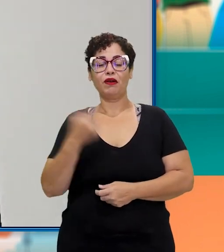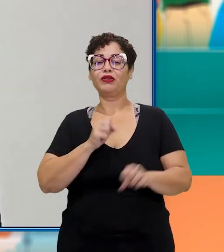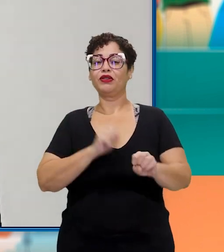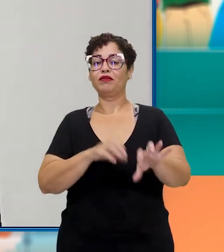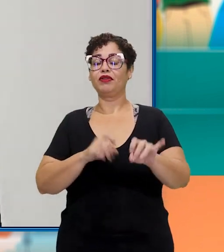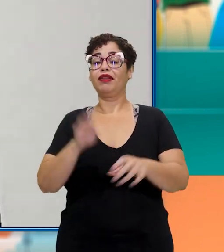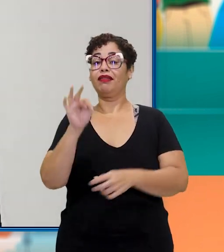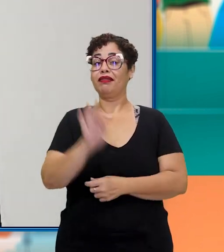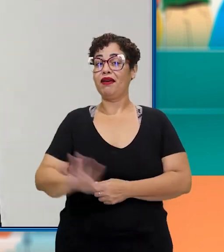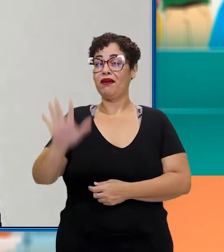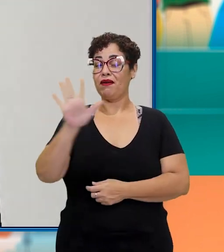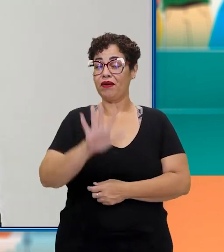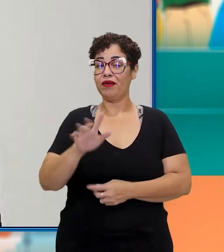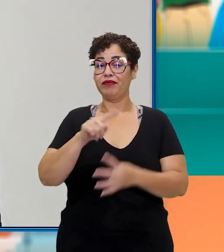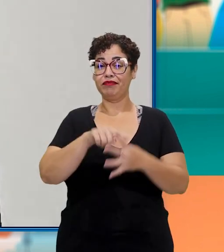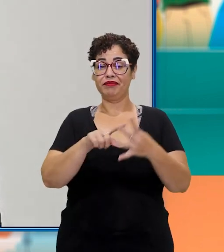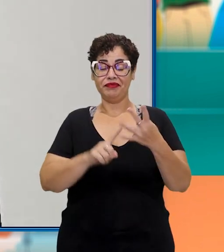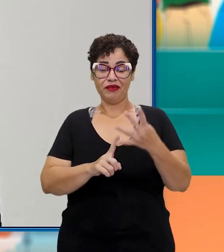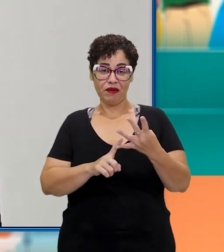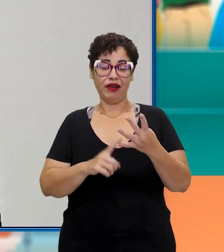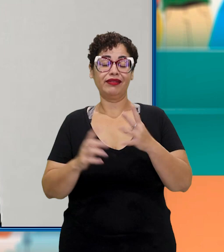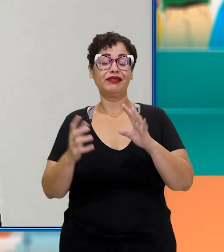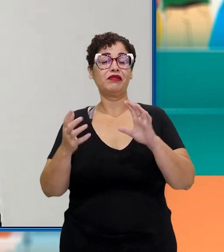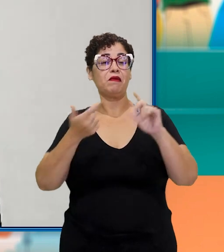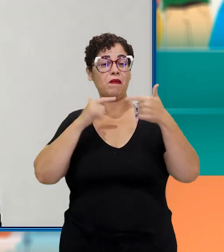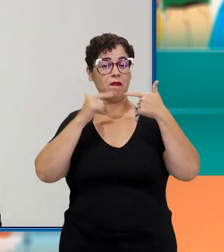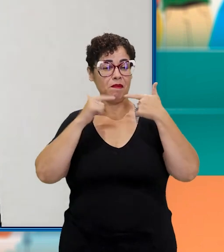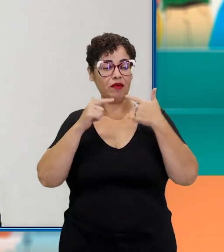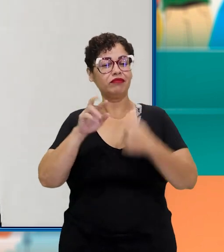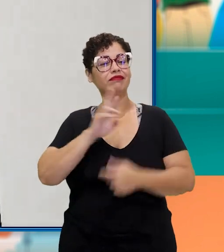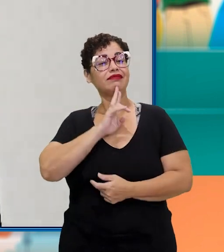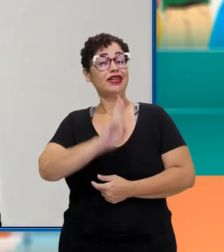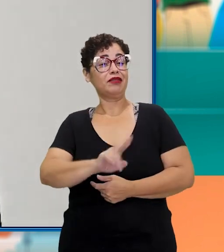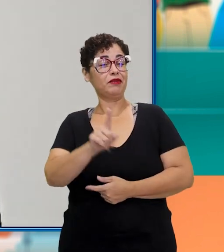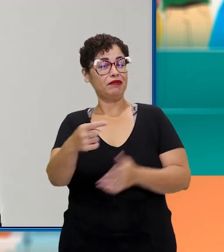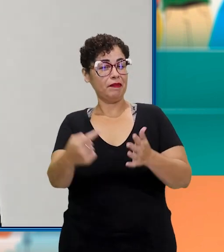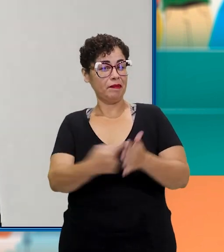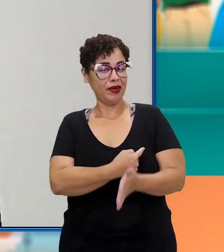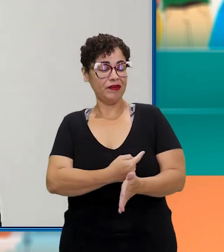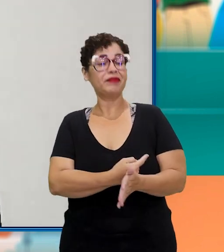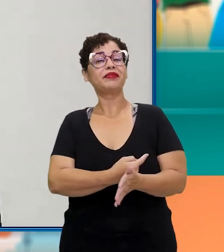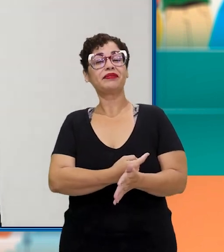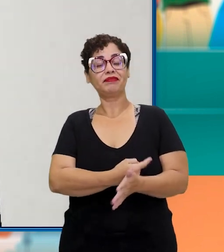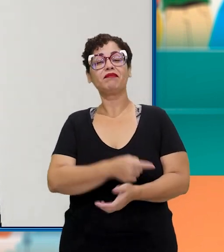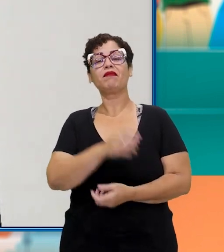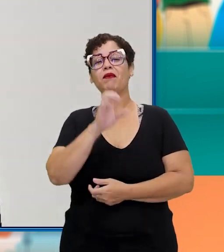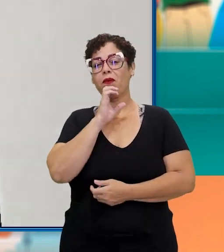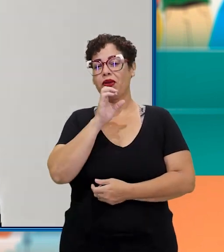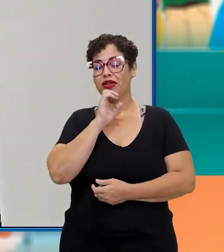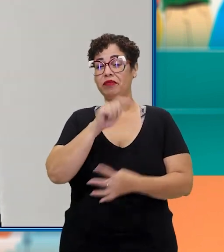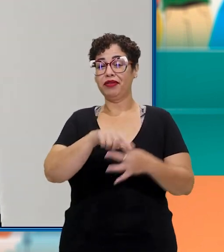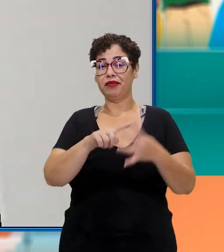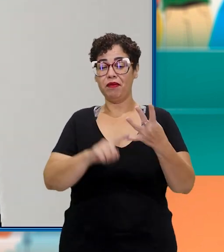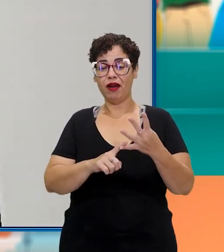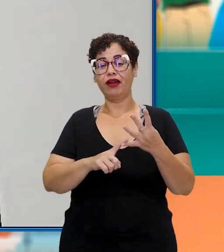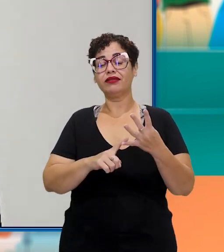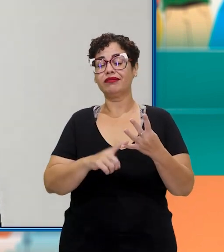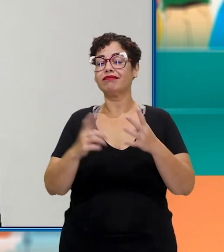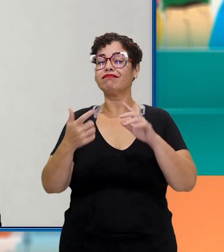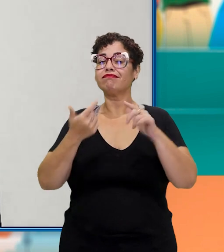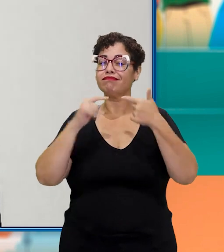nós educadores, a teoria dos 4 temperamentos. Respondendo a sua pergunta, o conhecimento dos